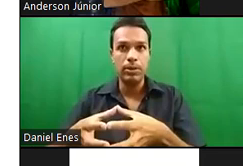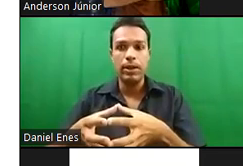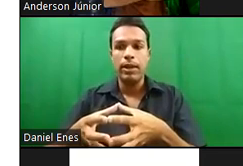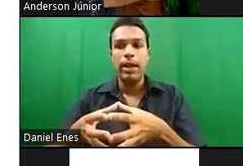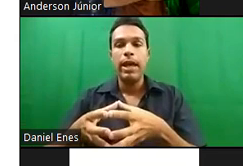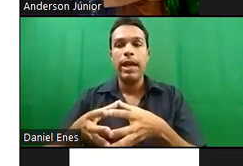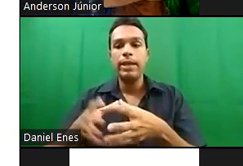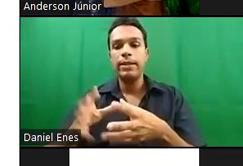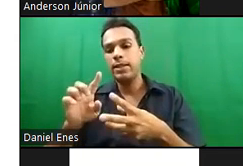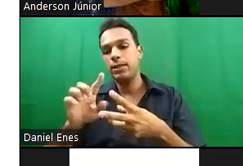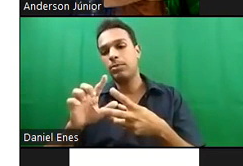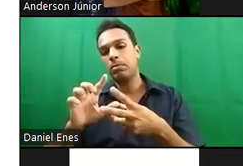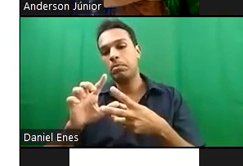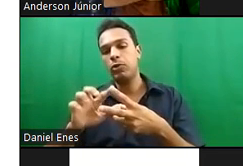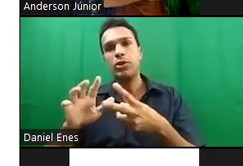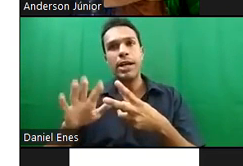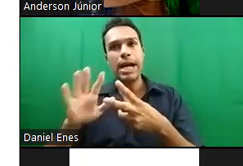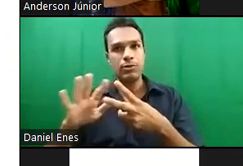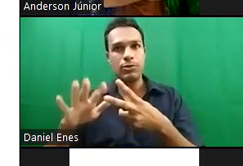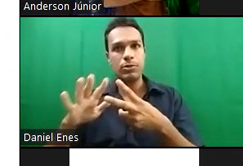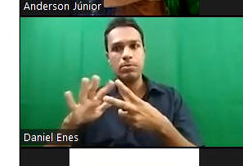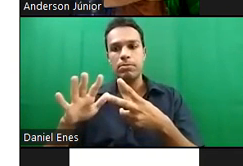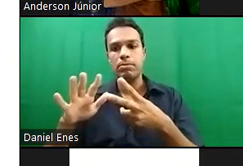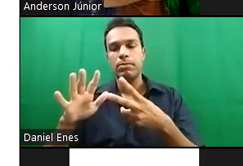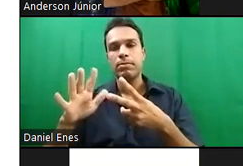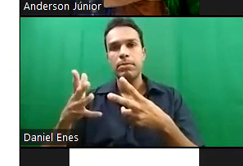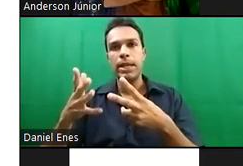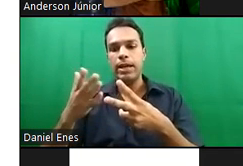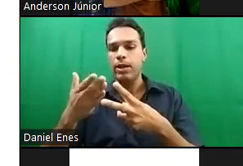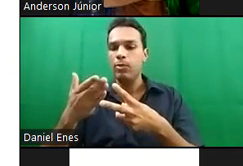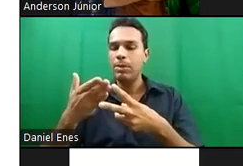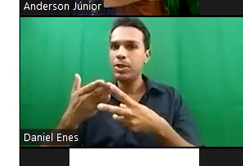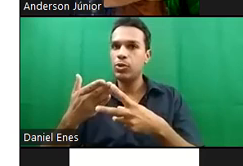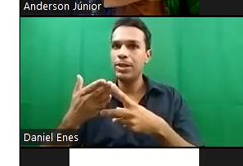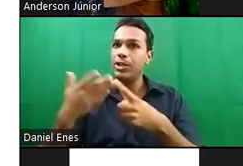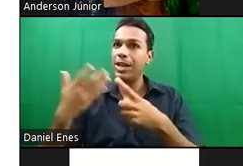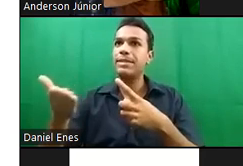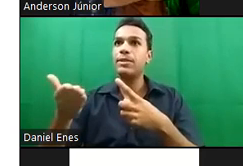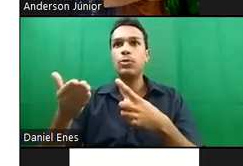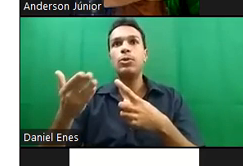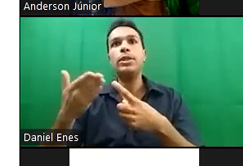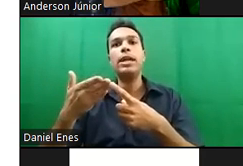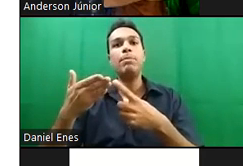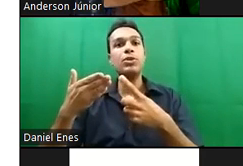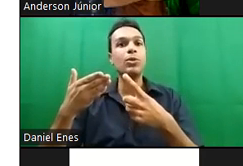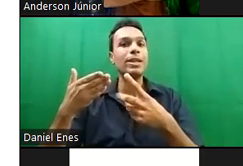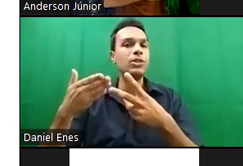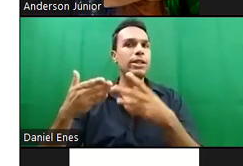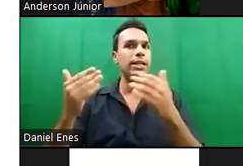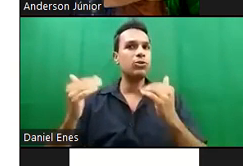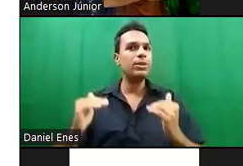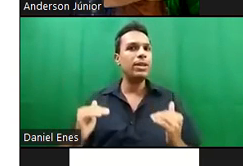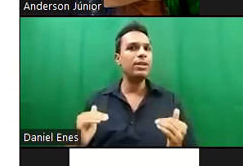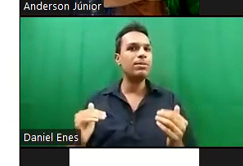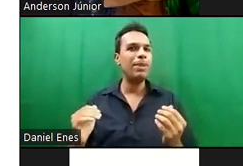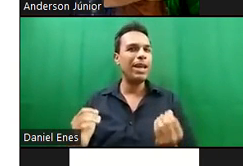fato. Existem dois casos, né? Uma pessoa que já nasce surda e a pessoa que adquire